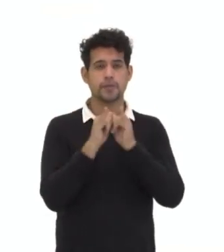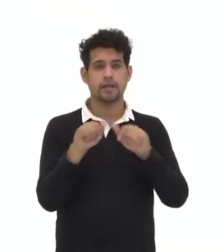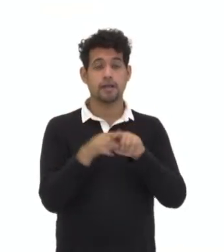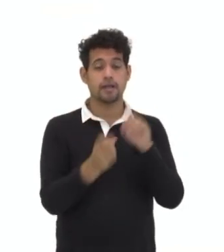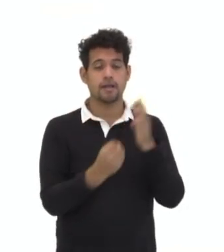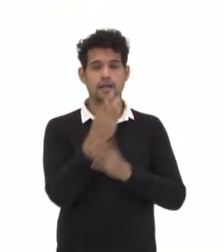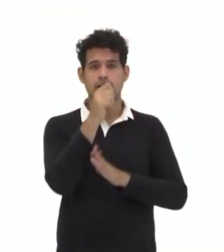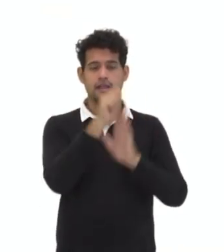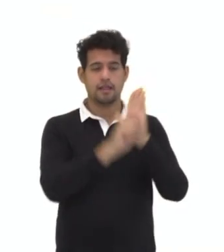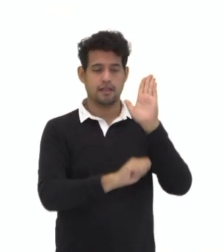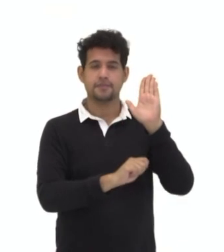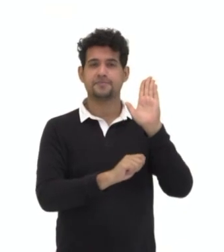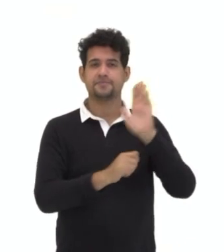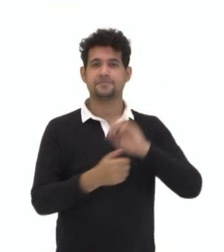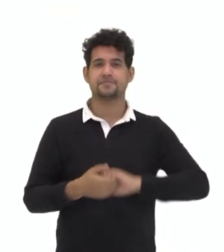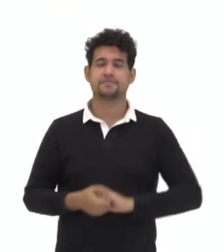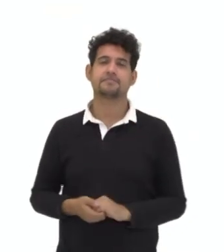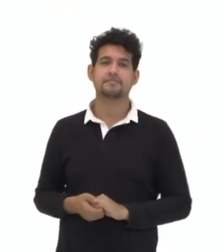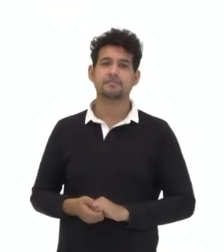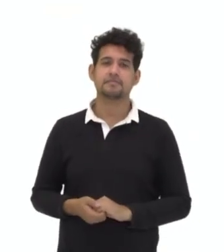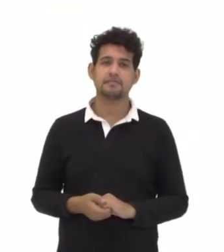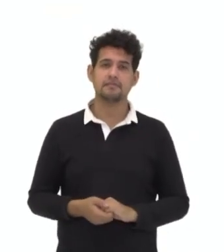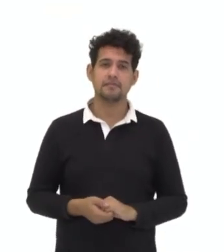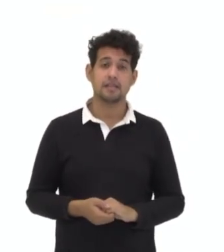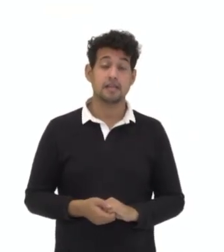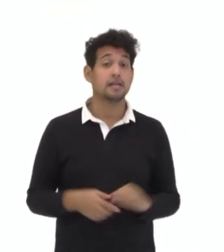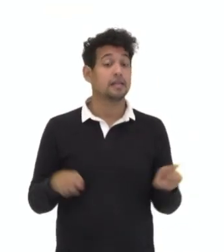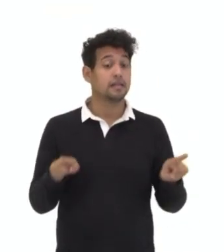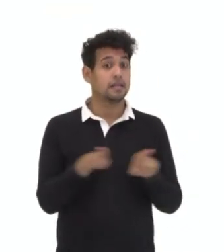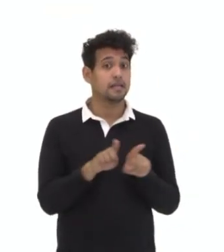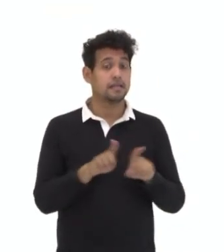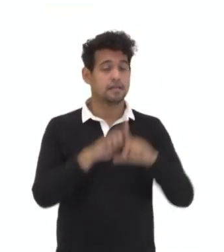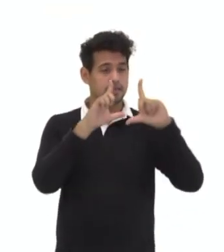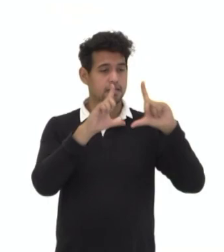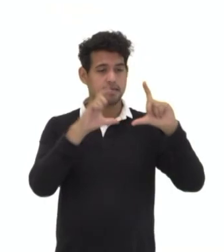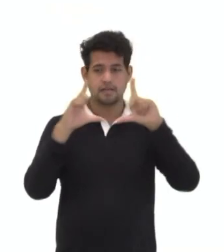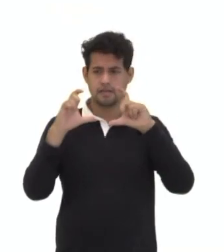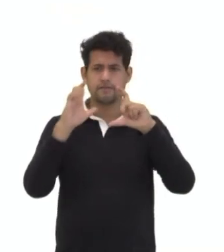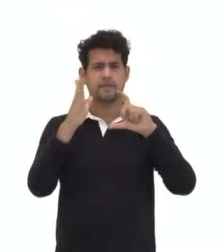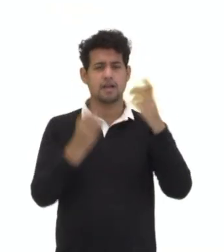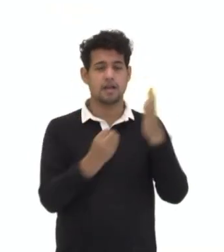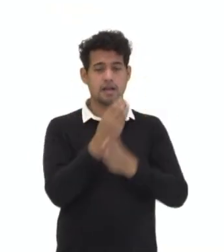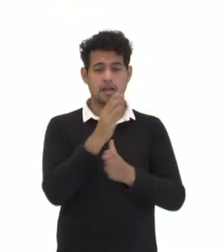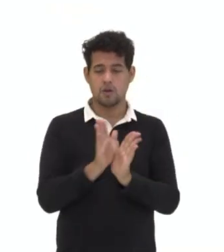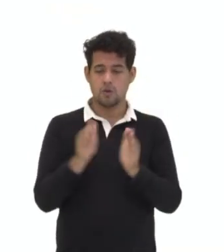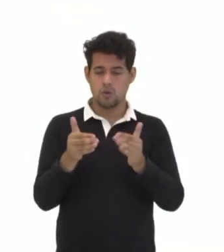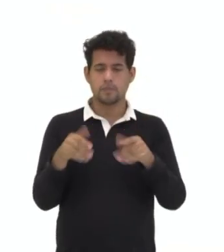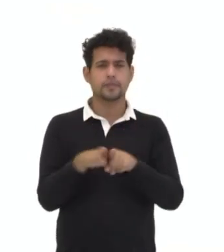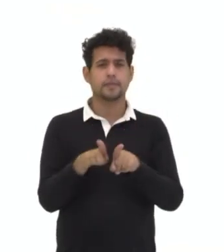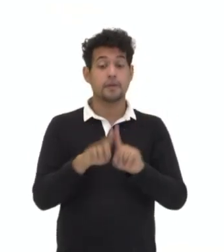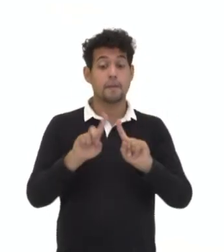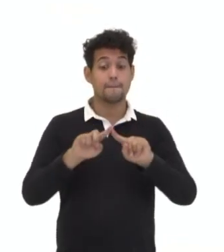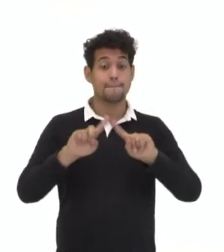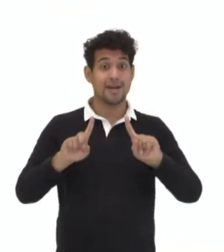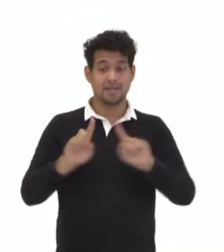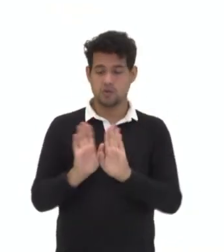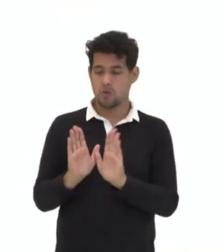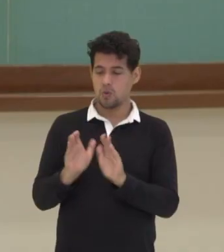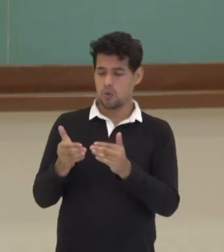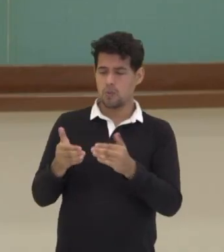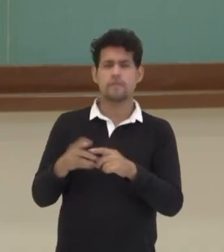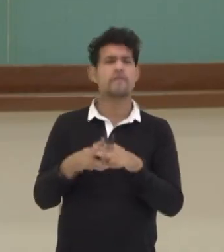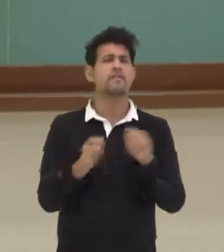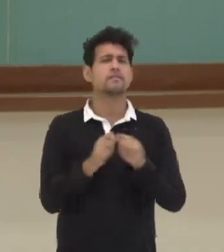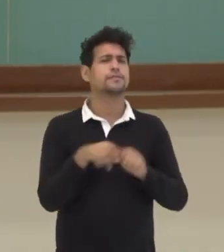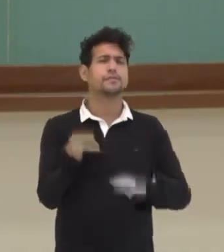de um texto, de um panfleto. A partir da imagem, né, você vai criar um grupo e esse grupo você